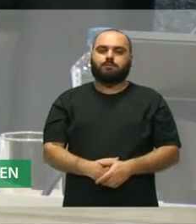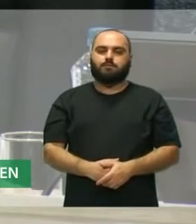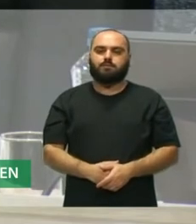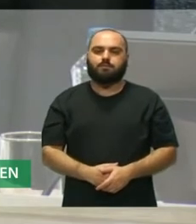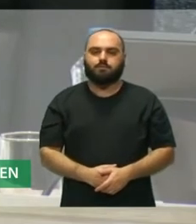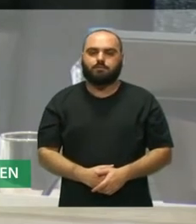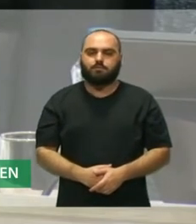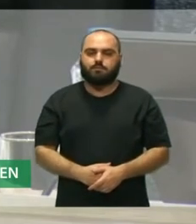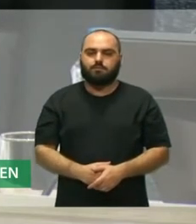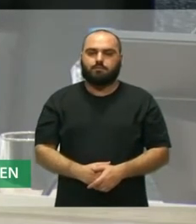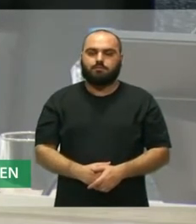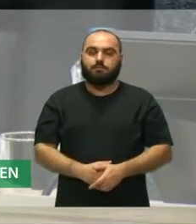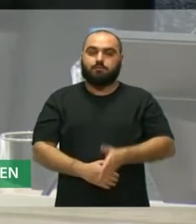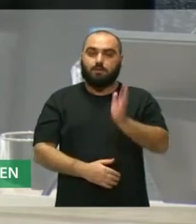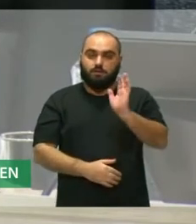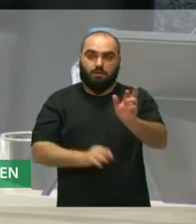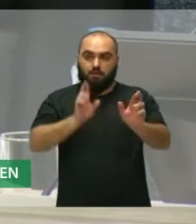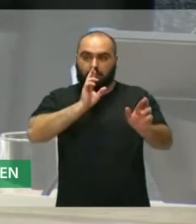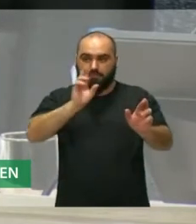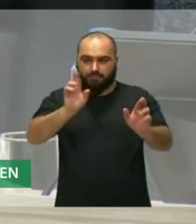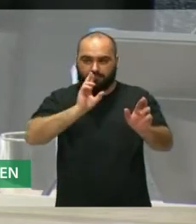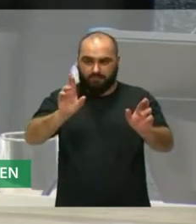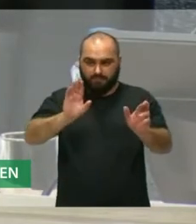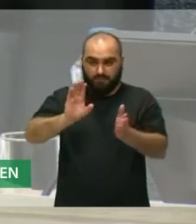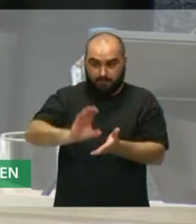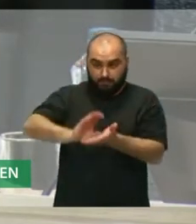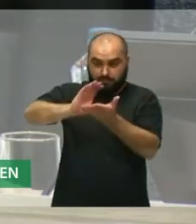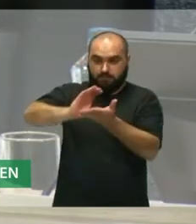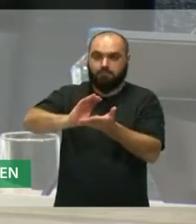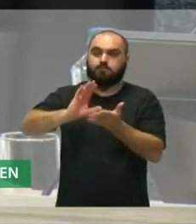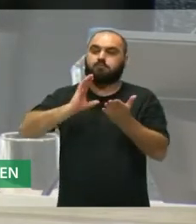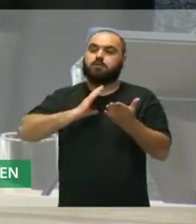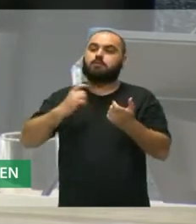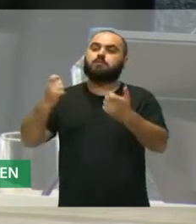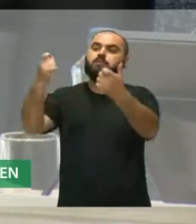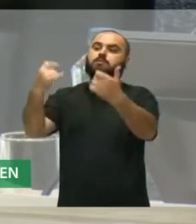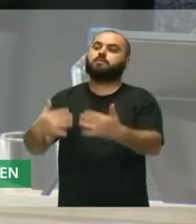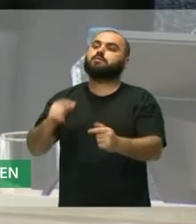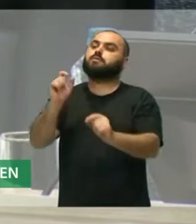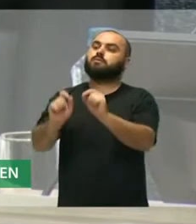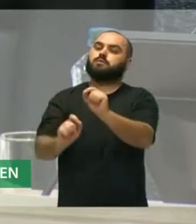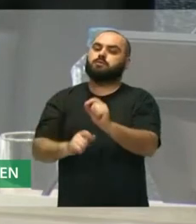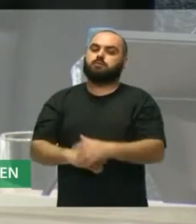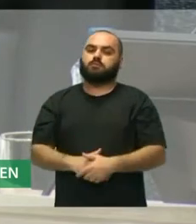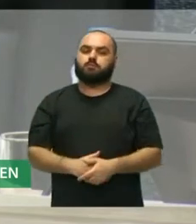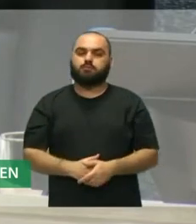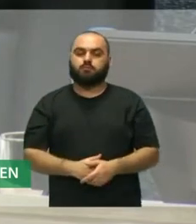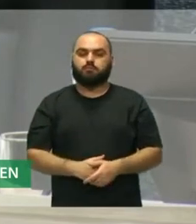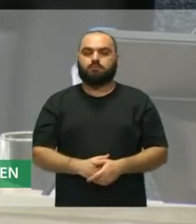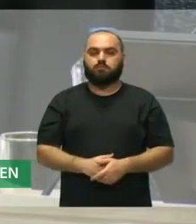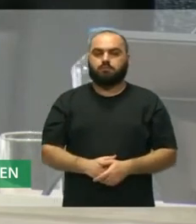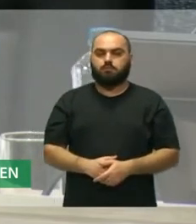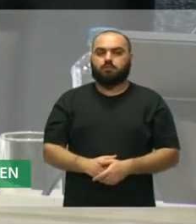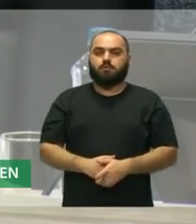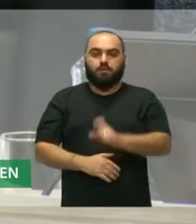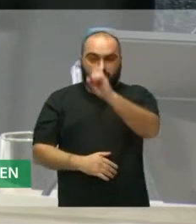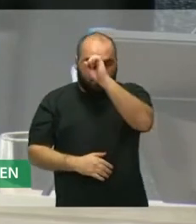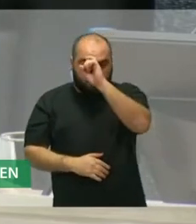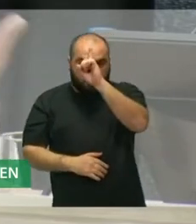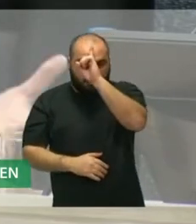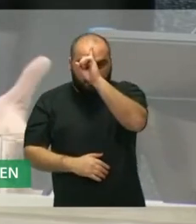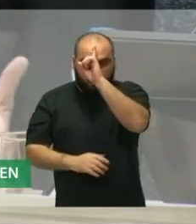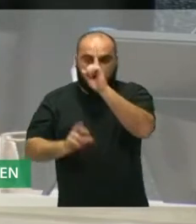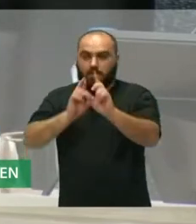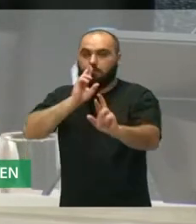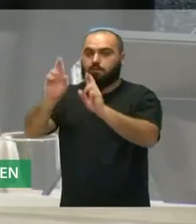às respostas devidas ao Comusa, eu diria que nós somos um hospital e nós respondemos